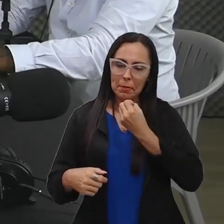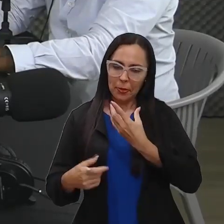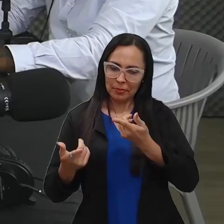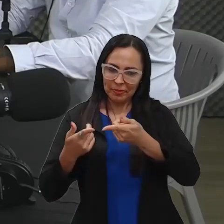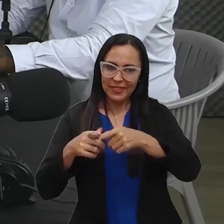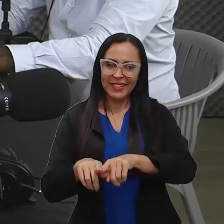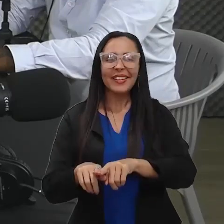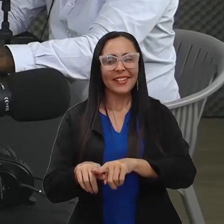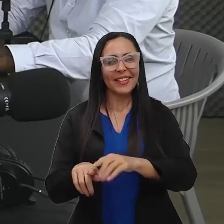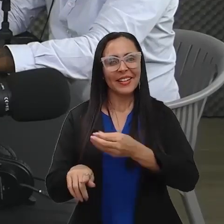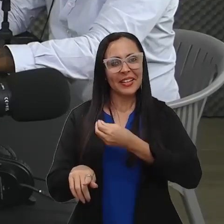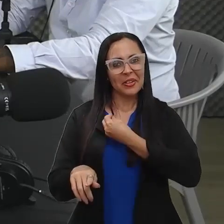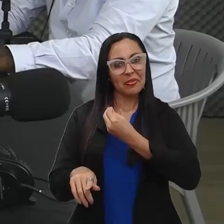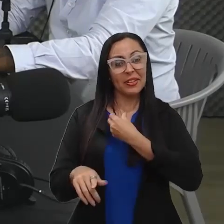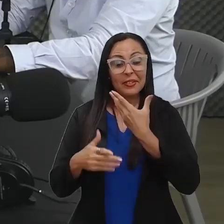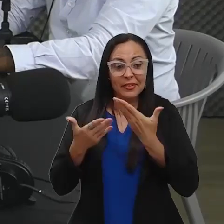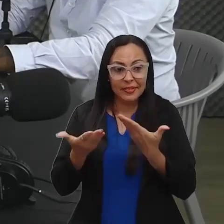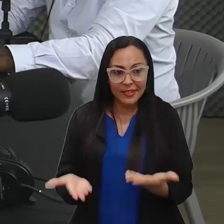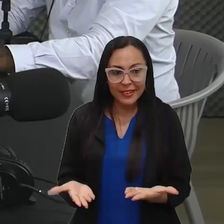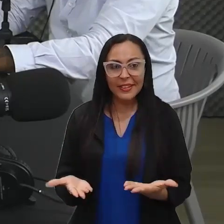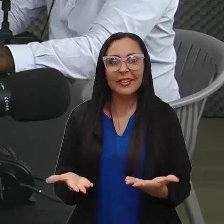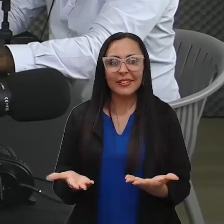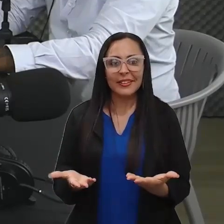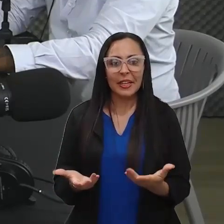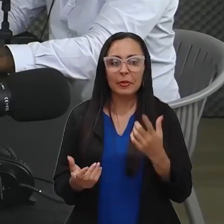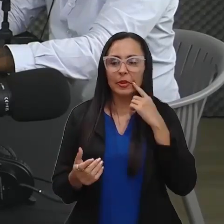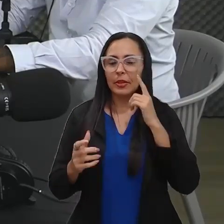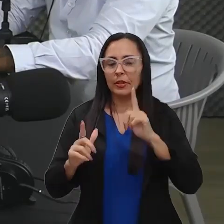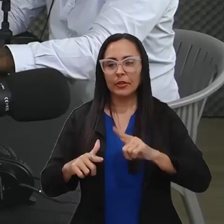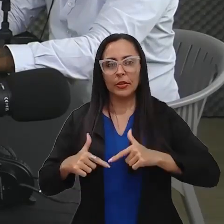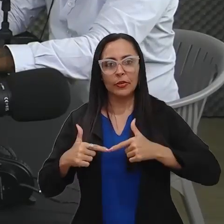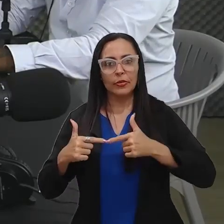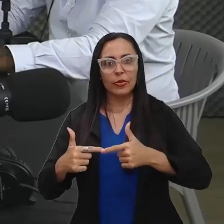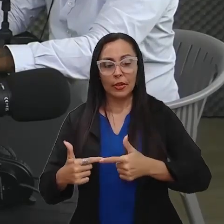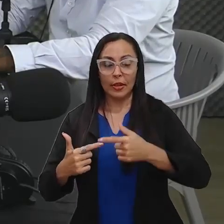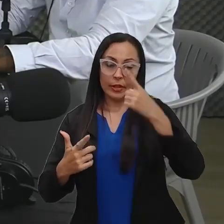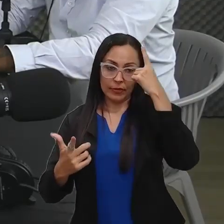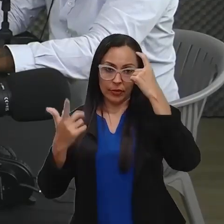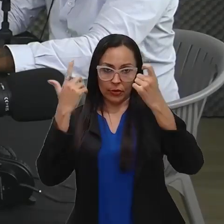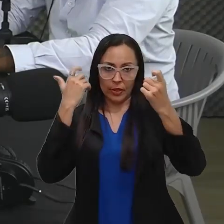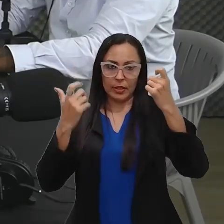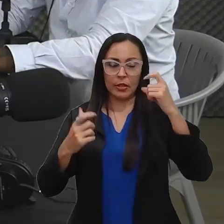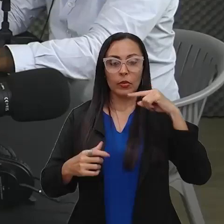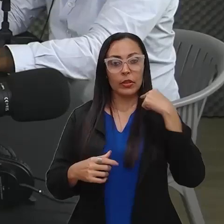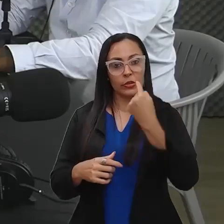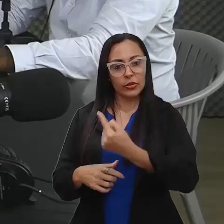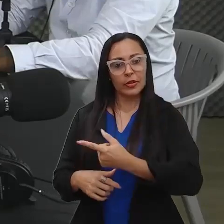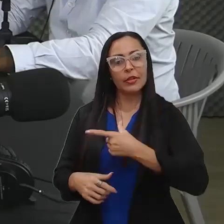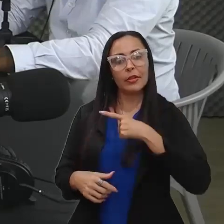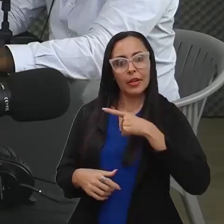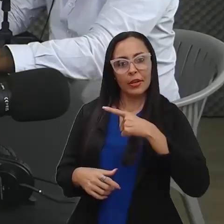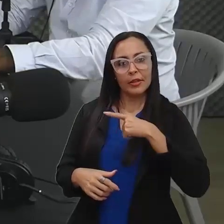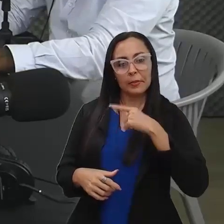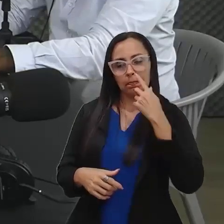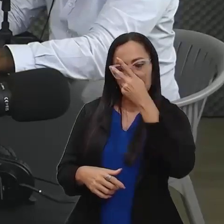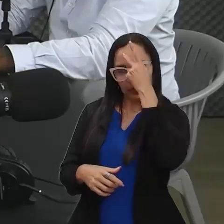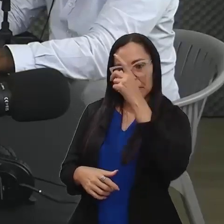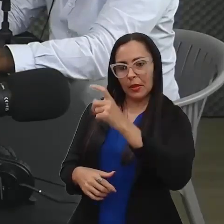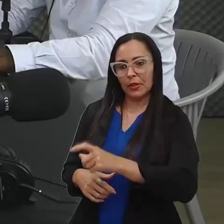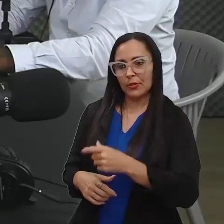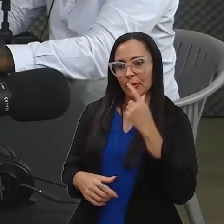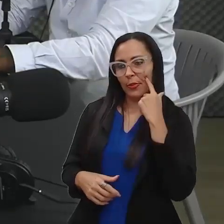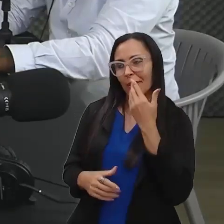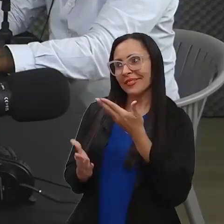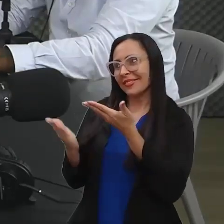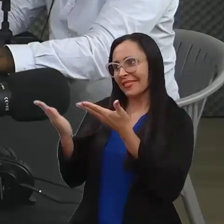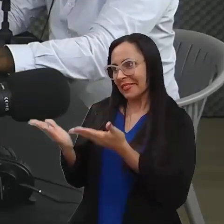Né, e a vida, ela é feita disso, né? Só Sim. se enfrenta toda essa violência quando a gente tem, né, pessoas